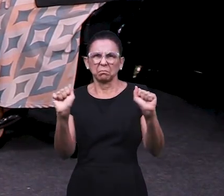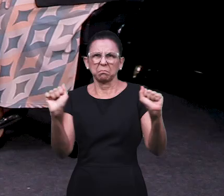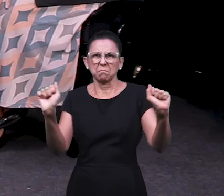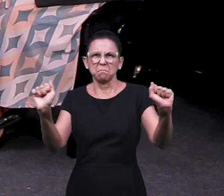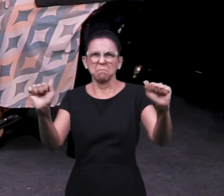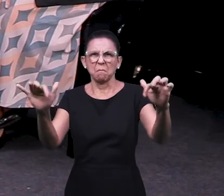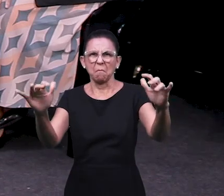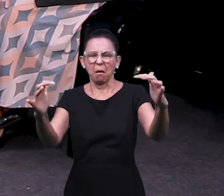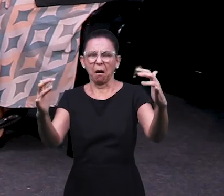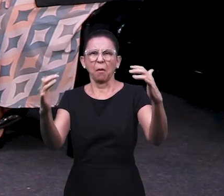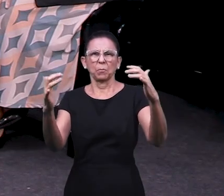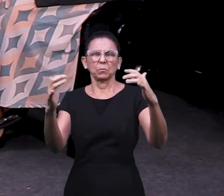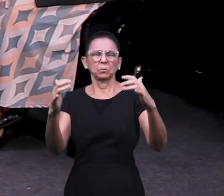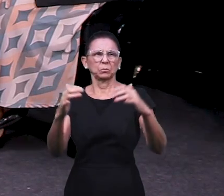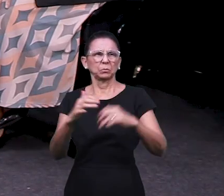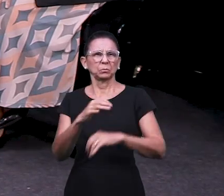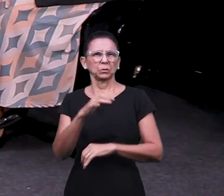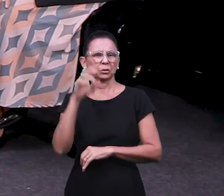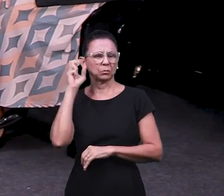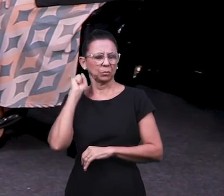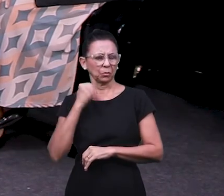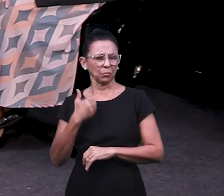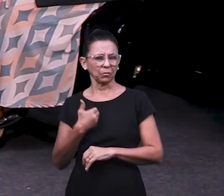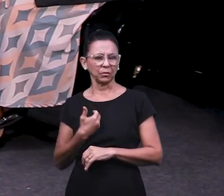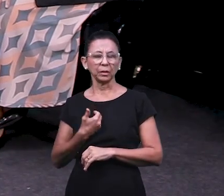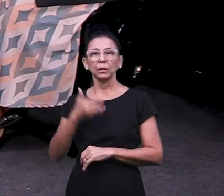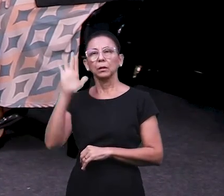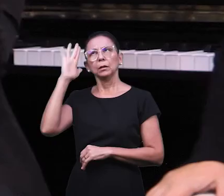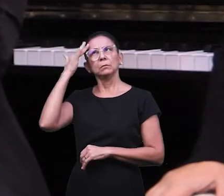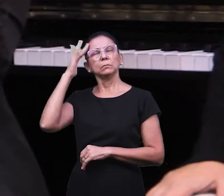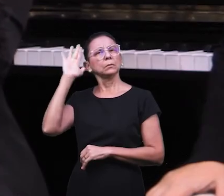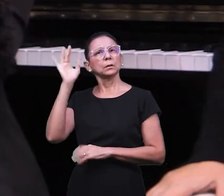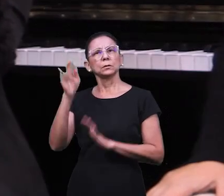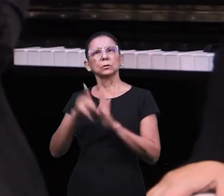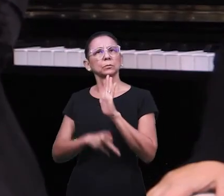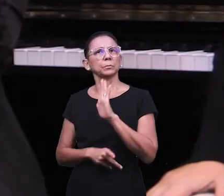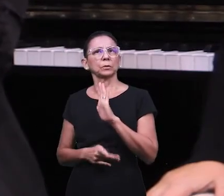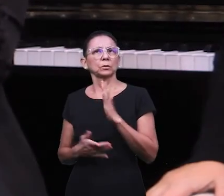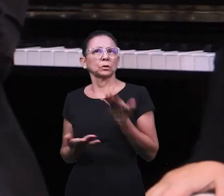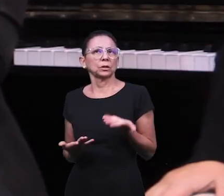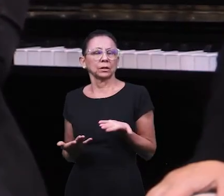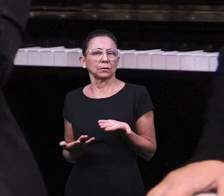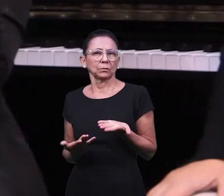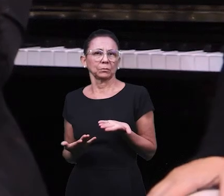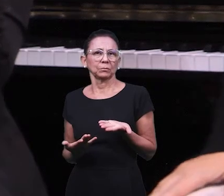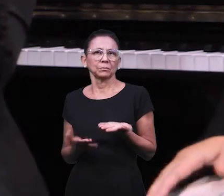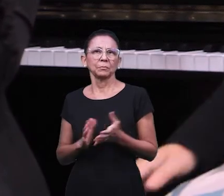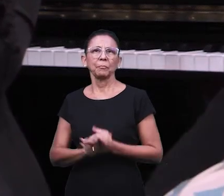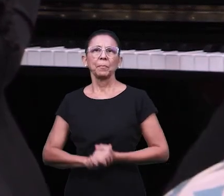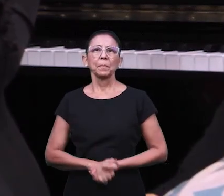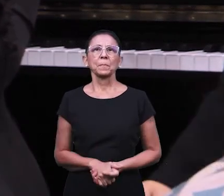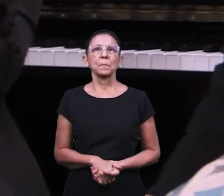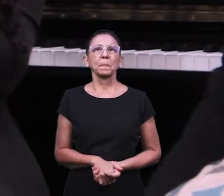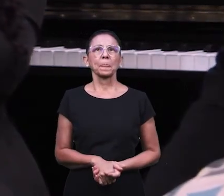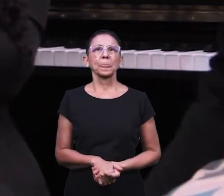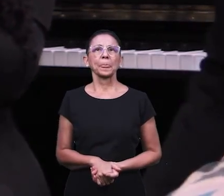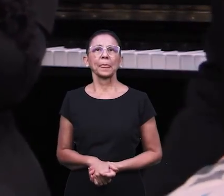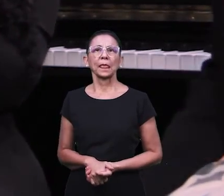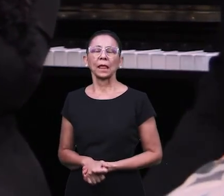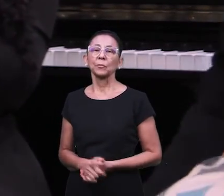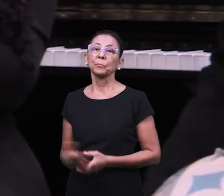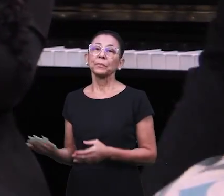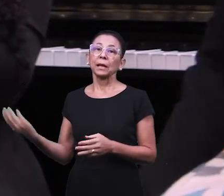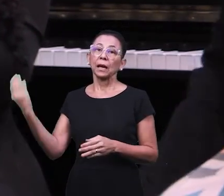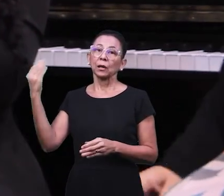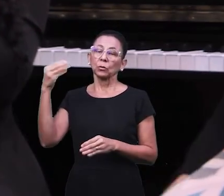aquilo, falei, gente, mas só que eu não entendi o que o Senhor estava falando, eu não entendi o projeto, o que o Senhor estava dizendo com isso. E aí, quando eu entrei